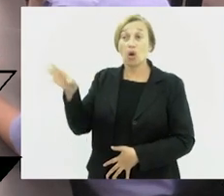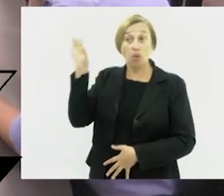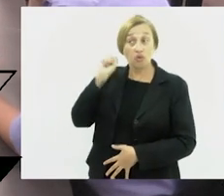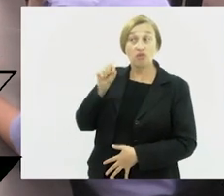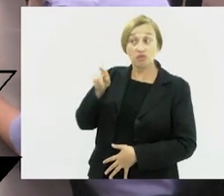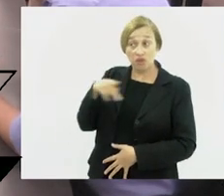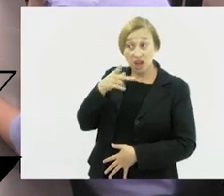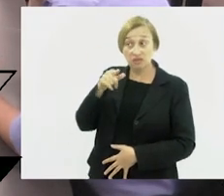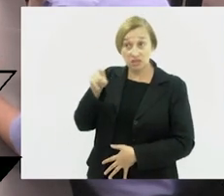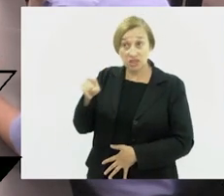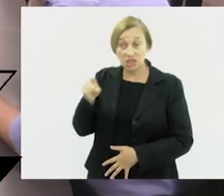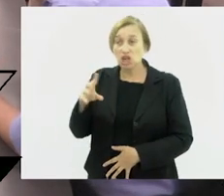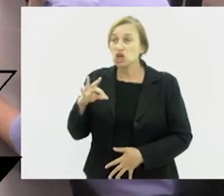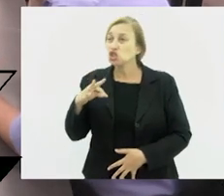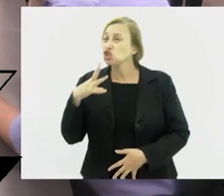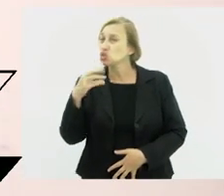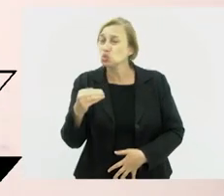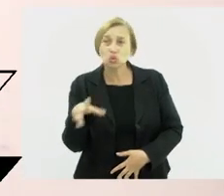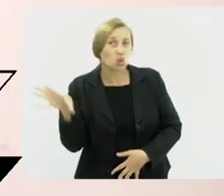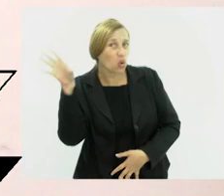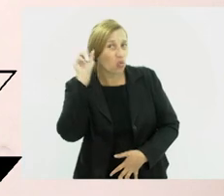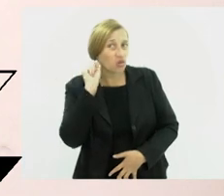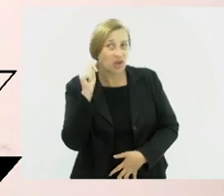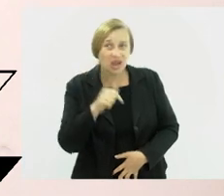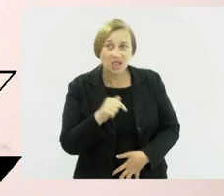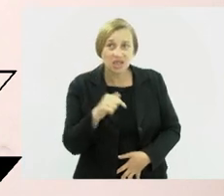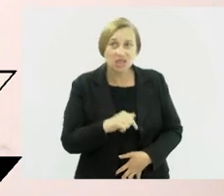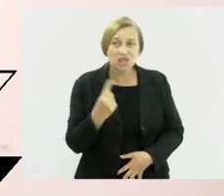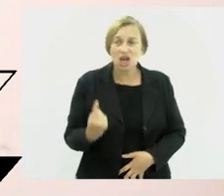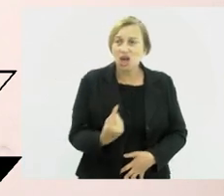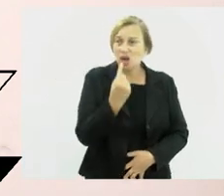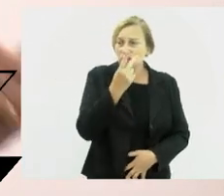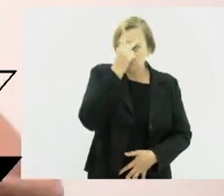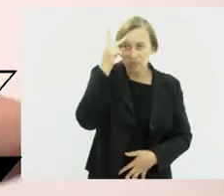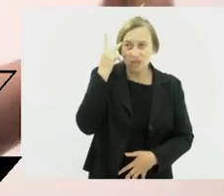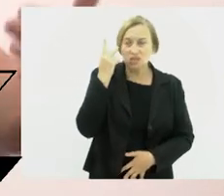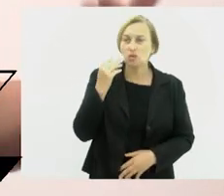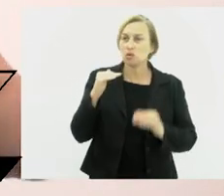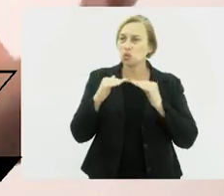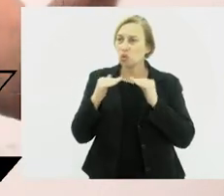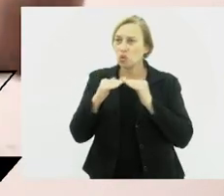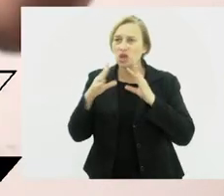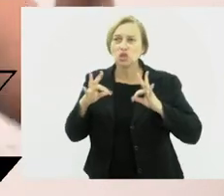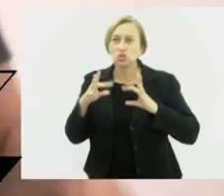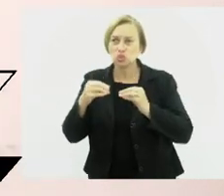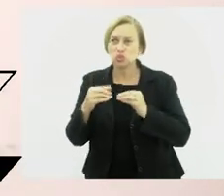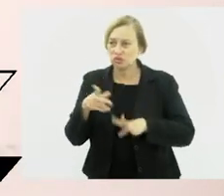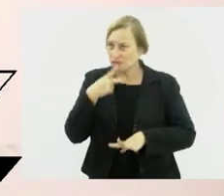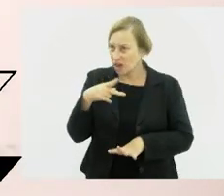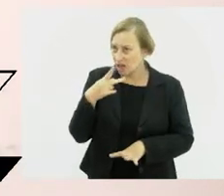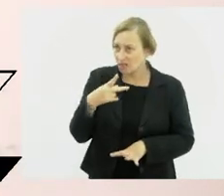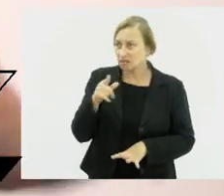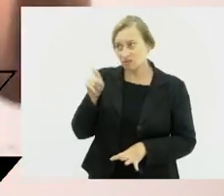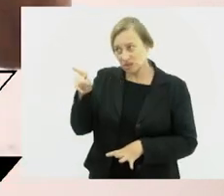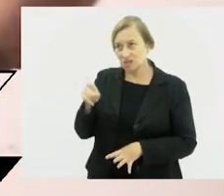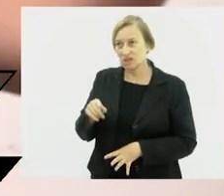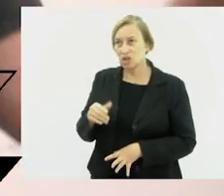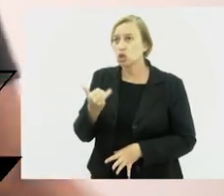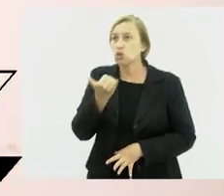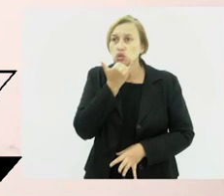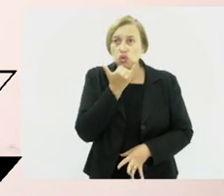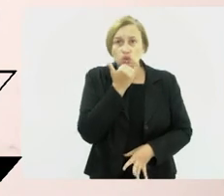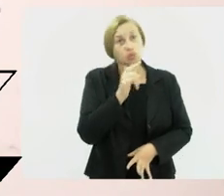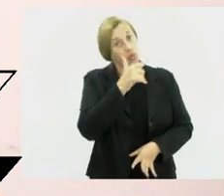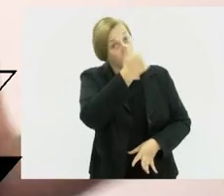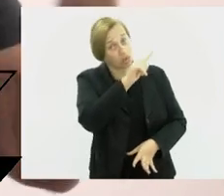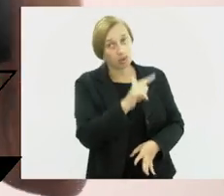E, de tudo que eu ouvi aqui, a única pessoa que eu posso concordar com tudo que foi falado é você. Desculpem os